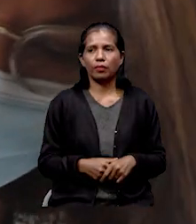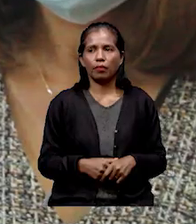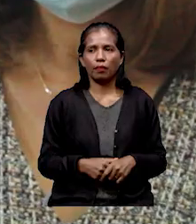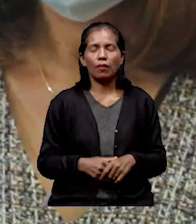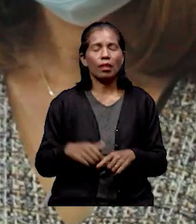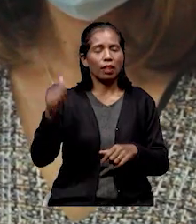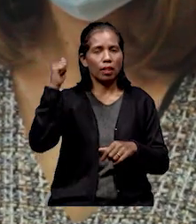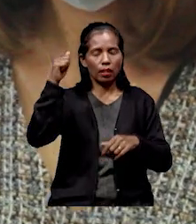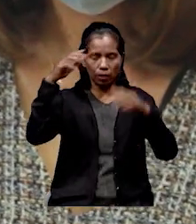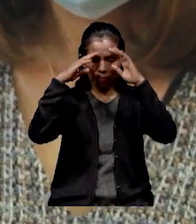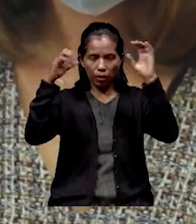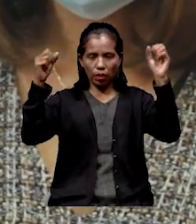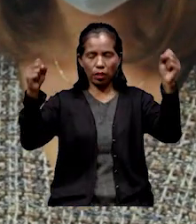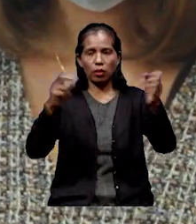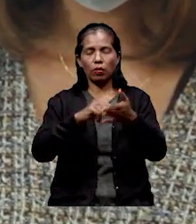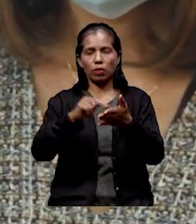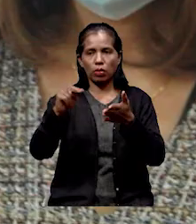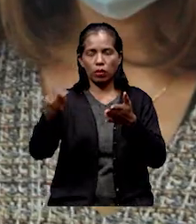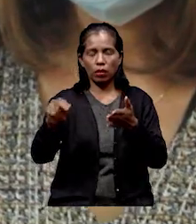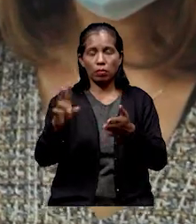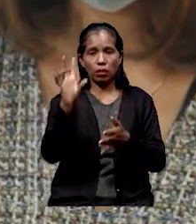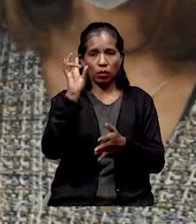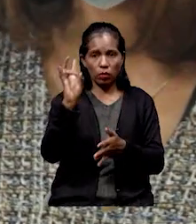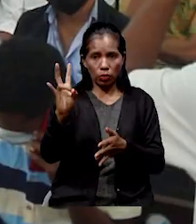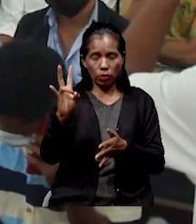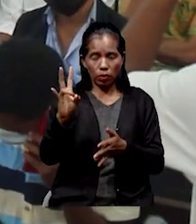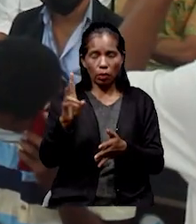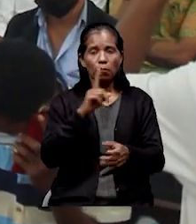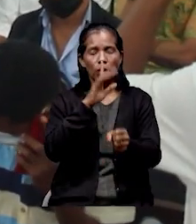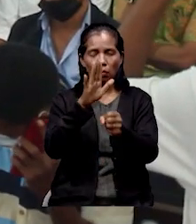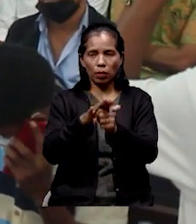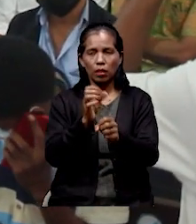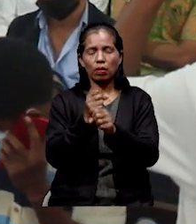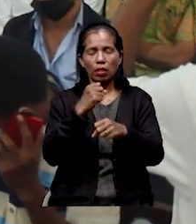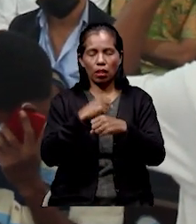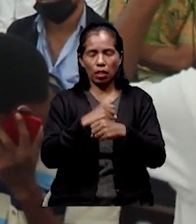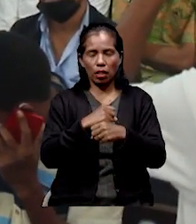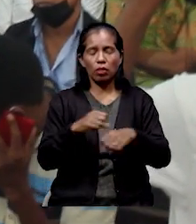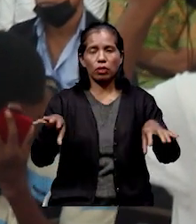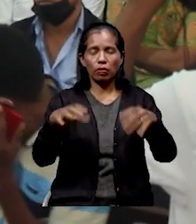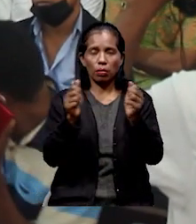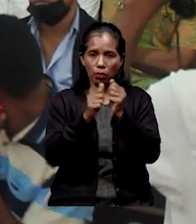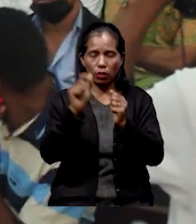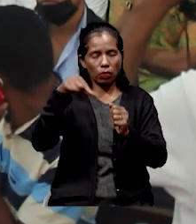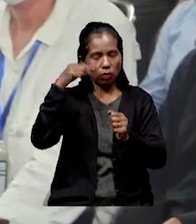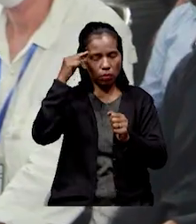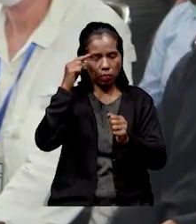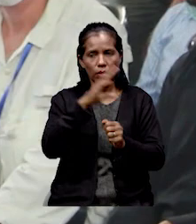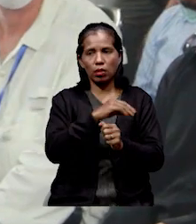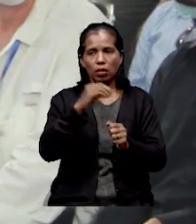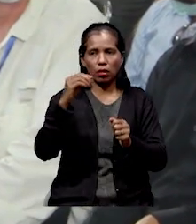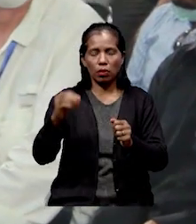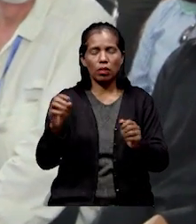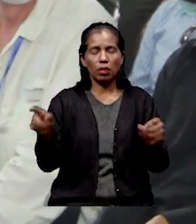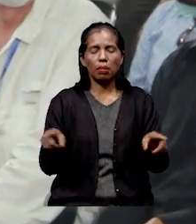Candidato a Presidente da República, o número sorteio, Hitune, compromete a atuar o consenso ao governo, ba desigualdade no